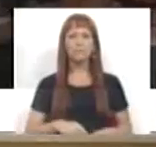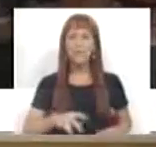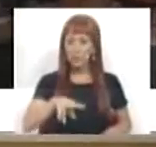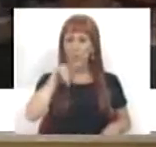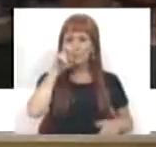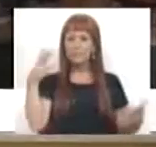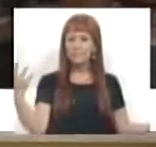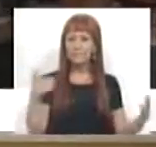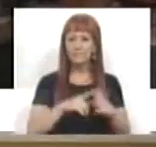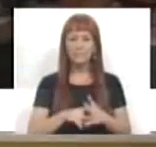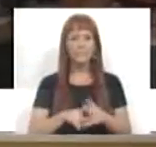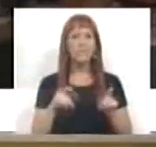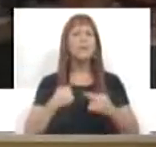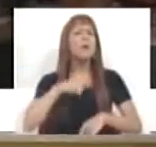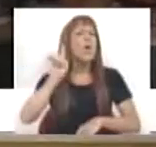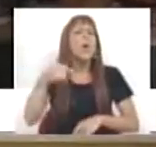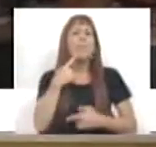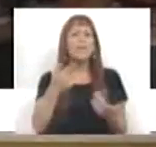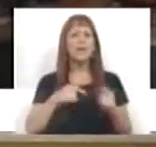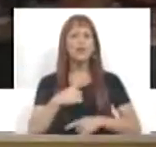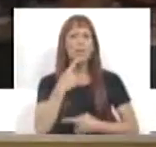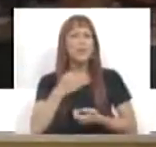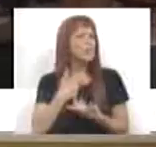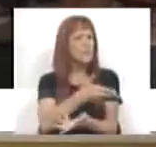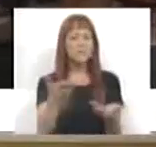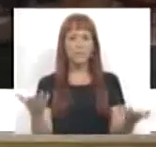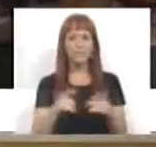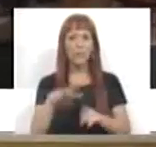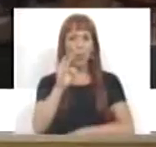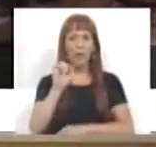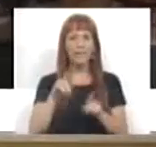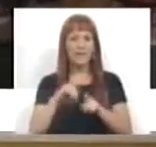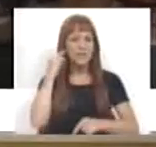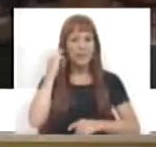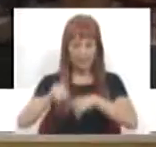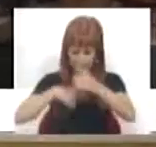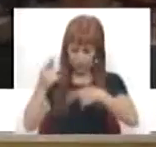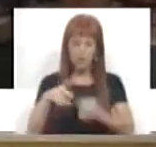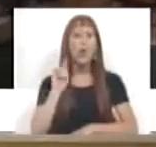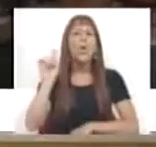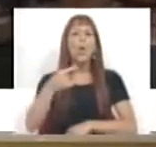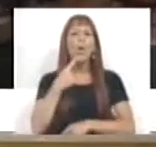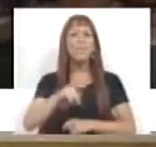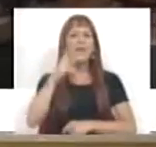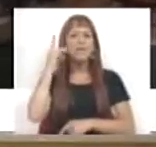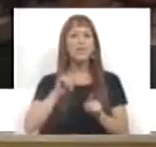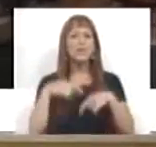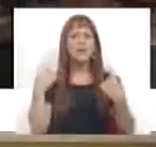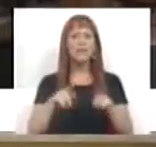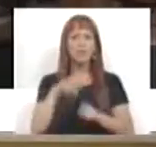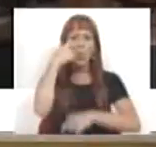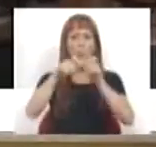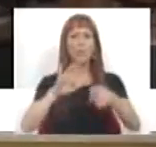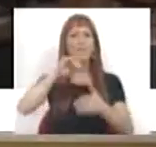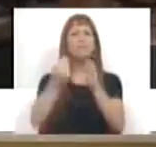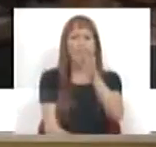respira. Mas o que diria ela, perguntemos-nos assim? 40 anos depois, que diria da vida que leva o seu